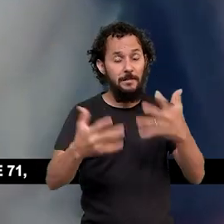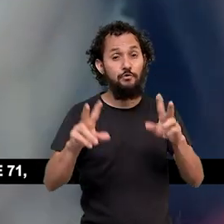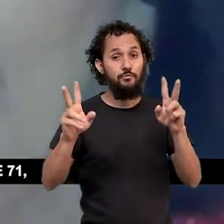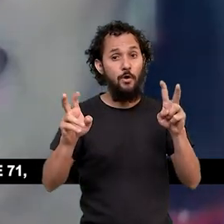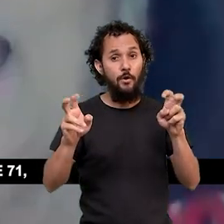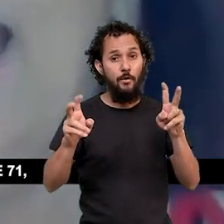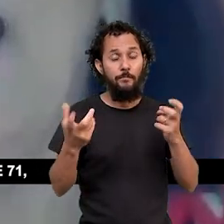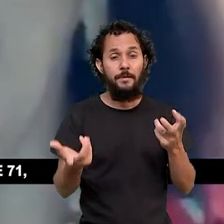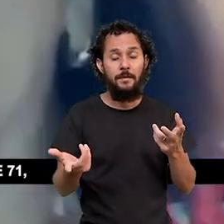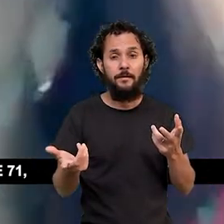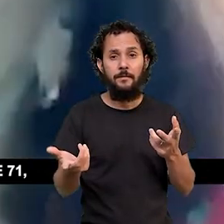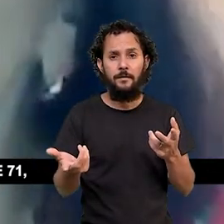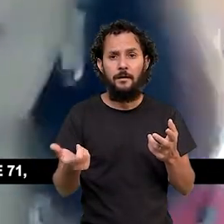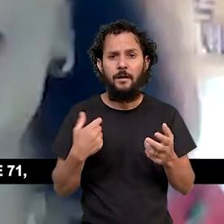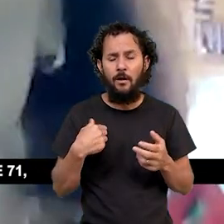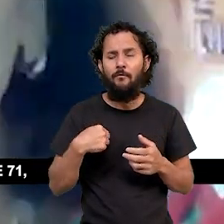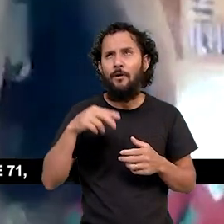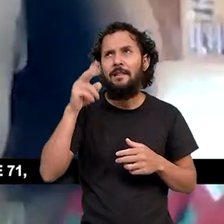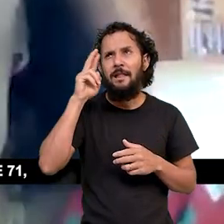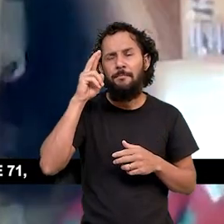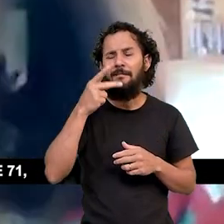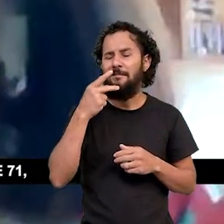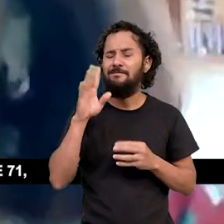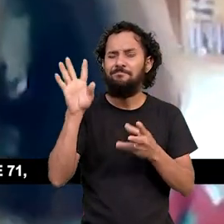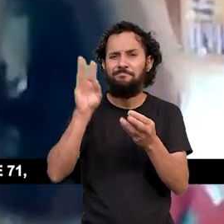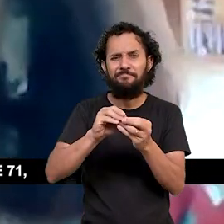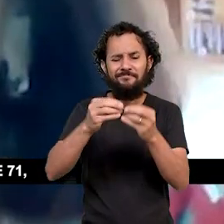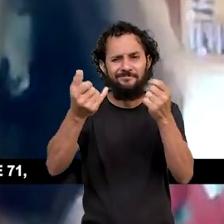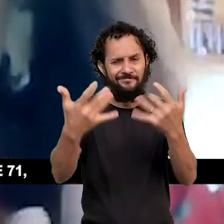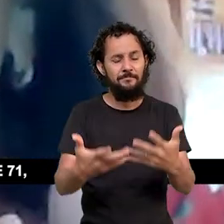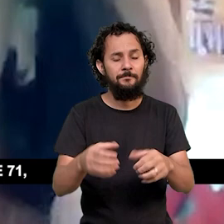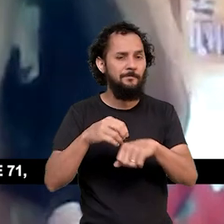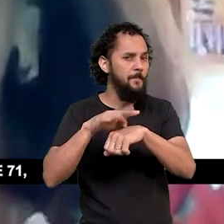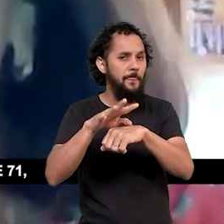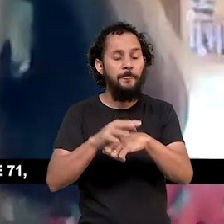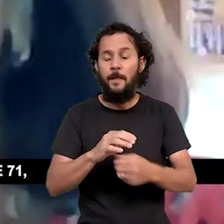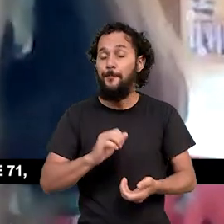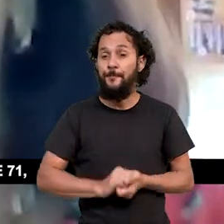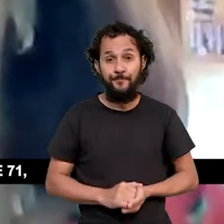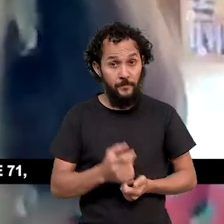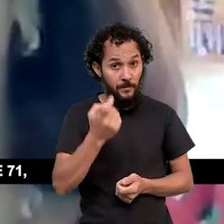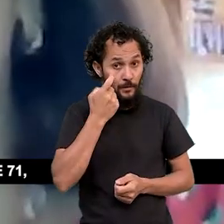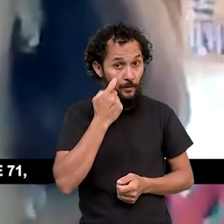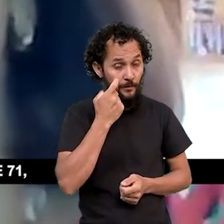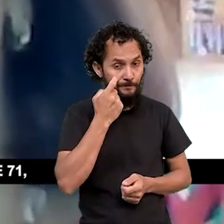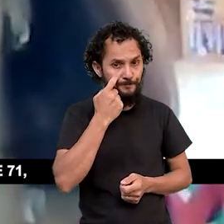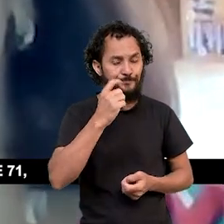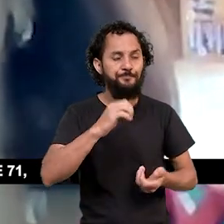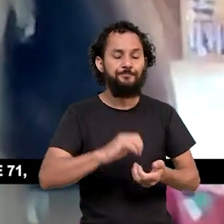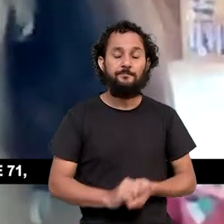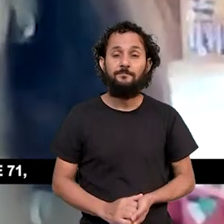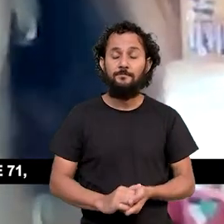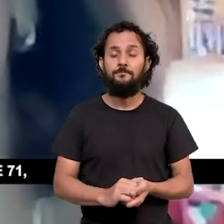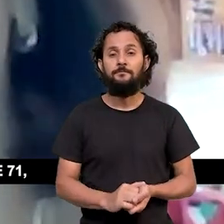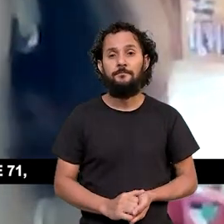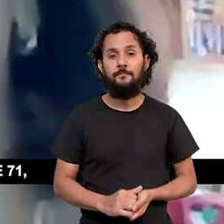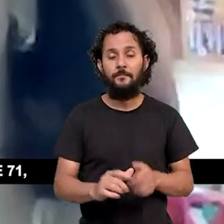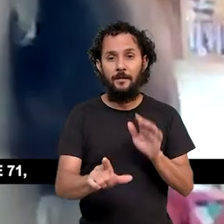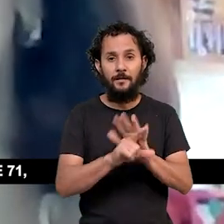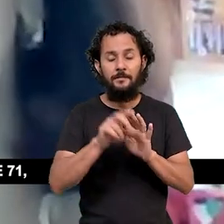respeito, e eu vou resgatar isso aqui rapidamente. Veja bem, a Lei